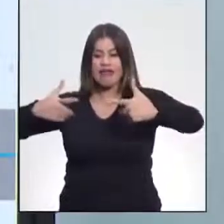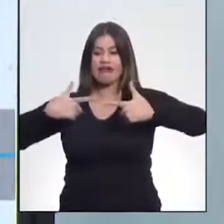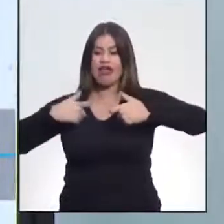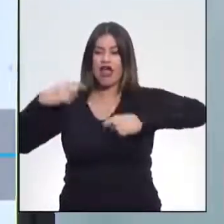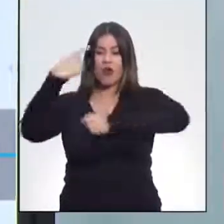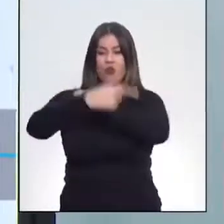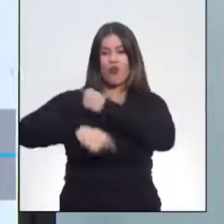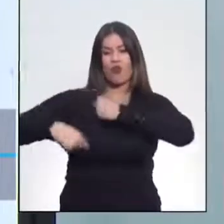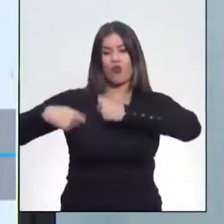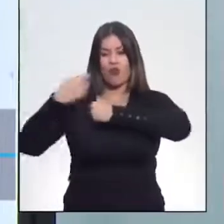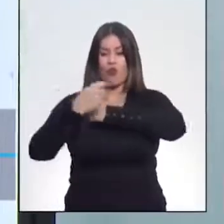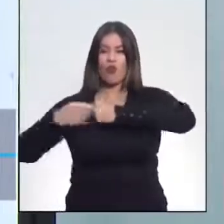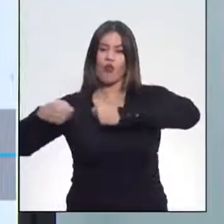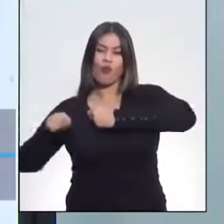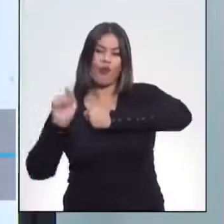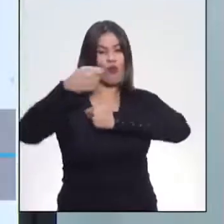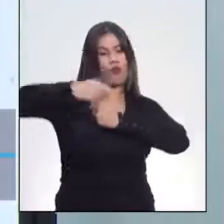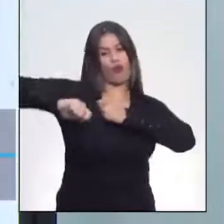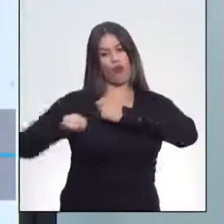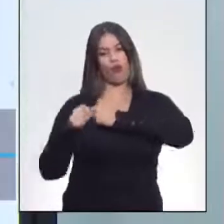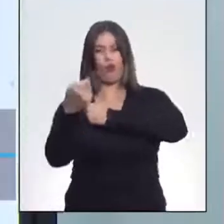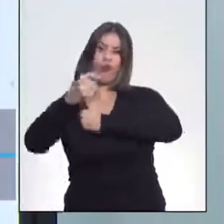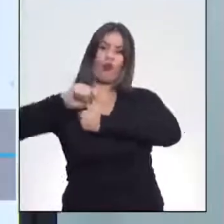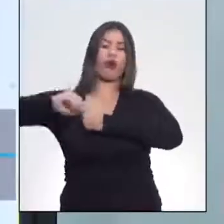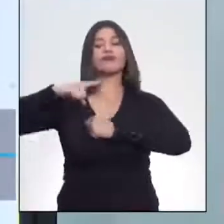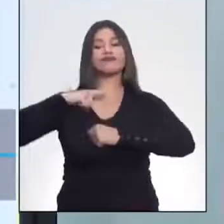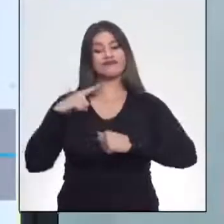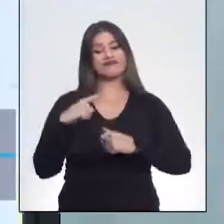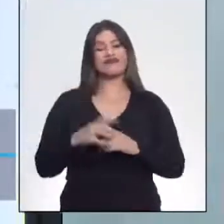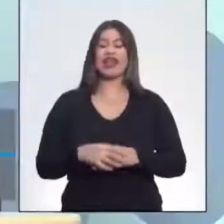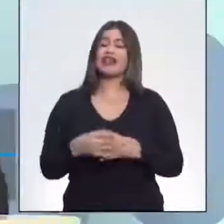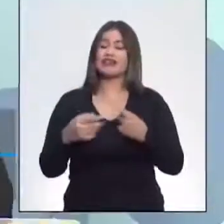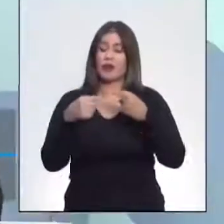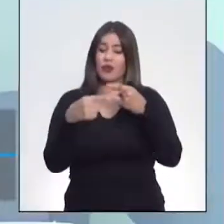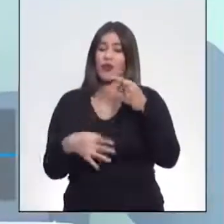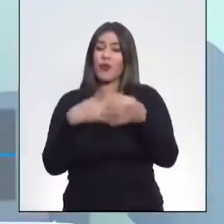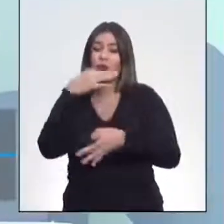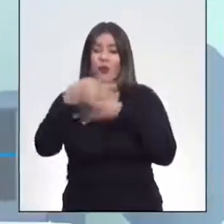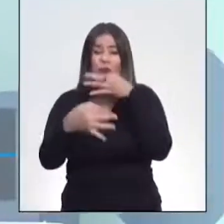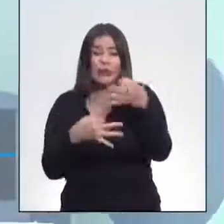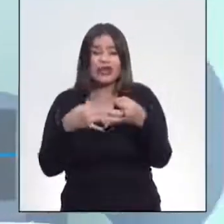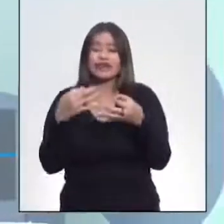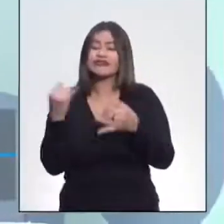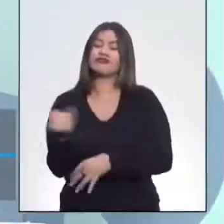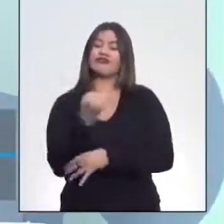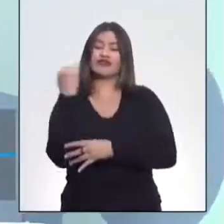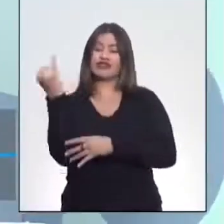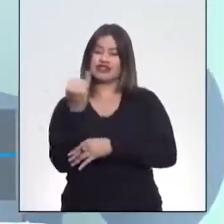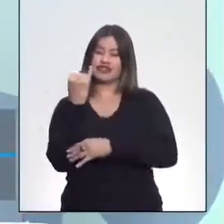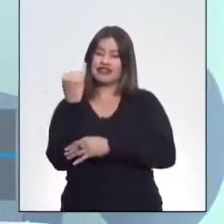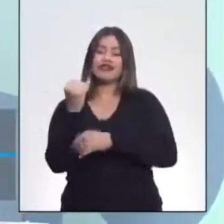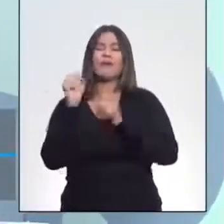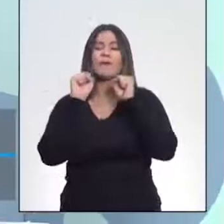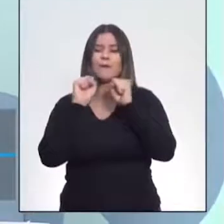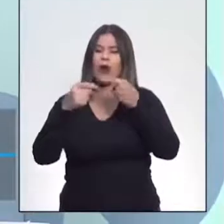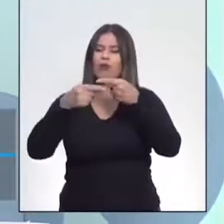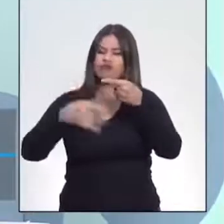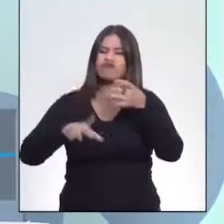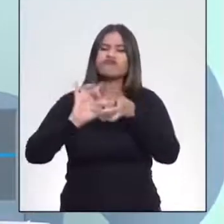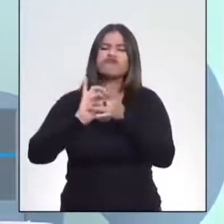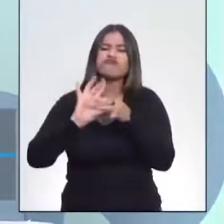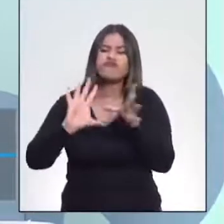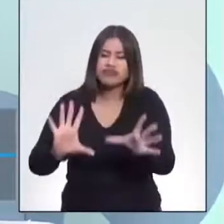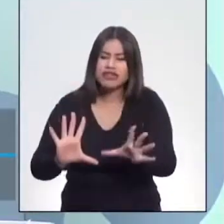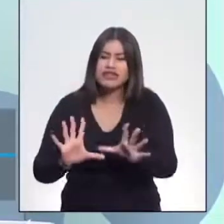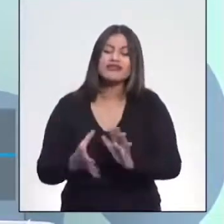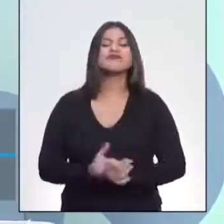e quando deixe seus comentários para a gente é ótimo Nós aprendemos não é professor aprendemos muito e olha existem